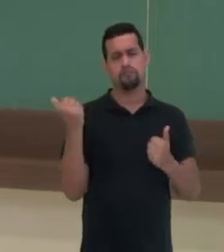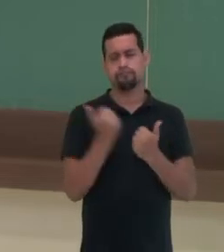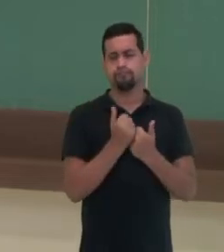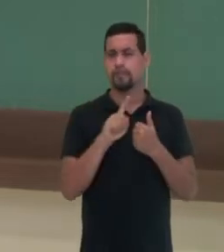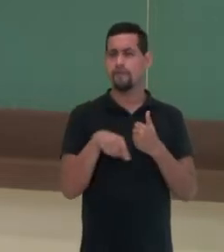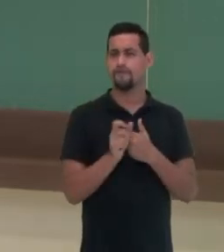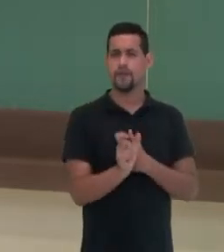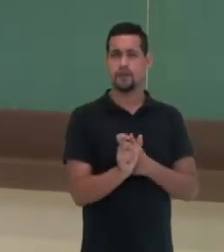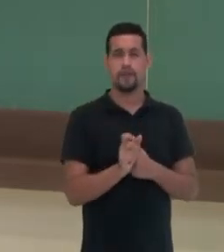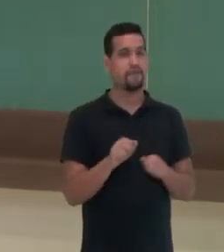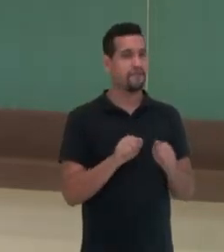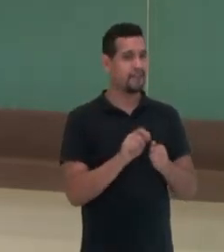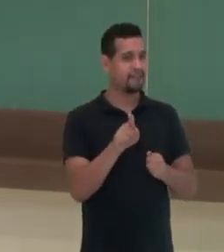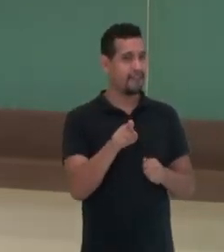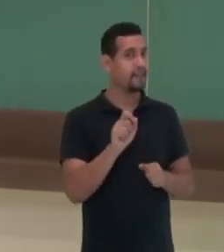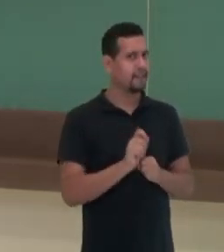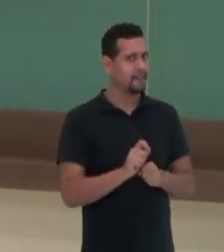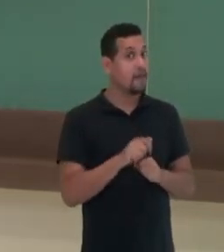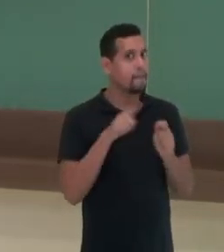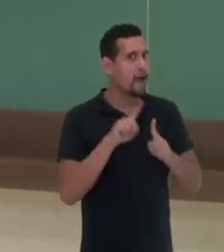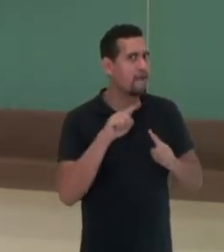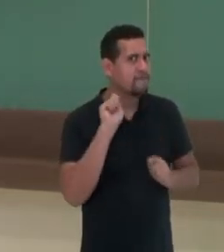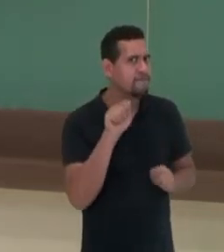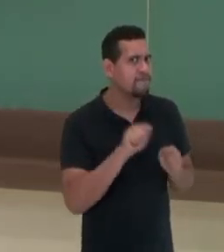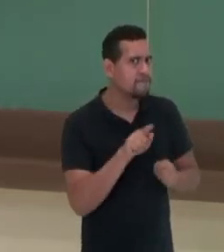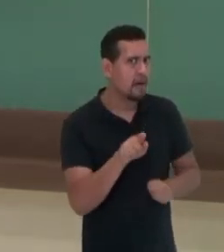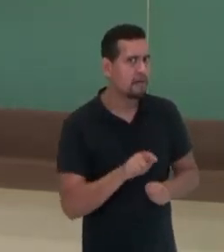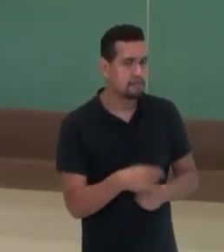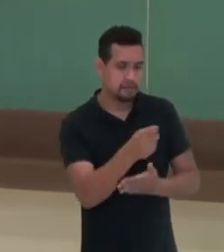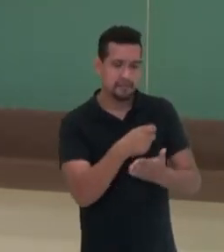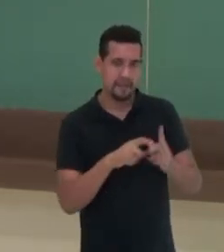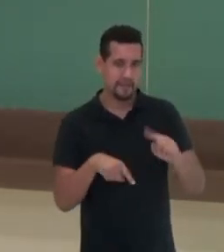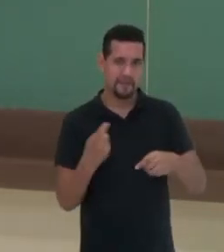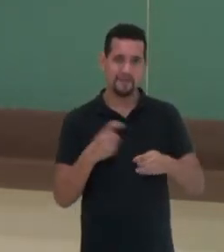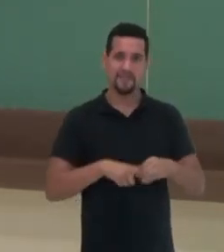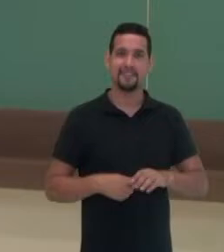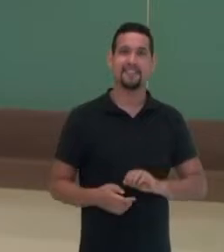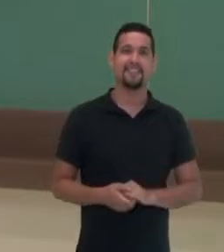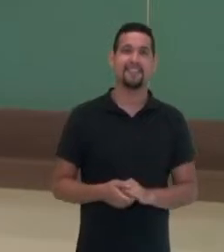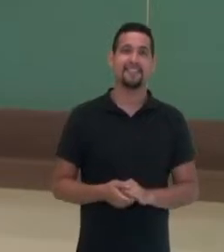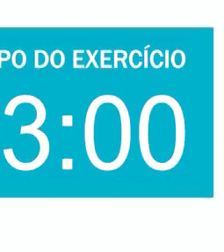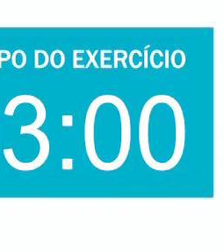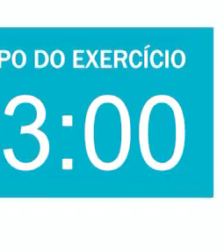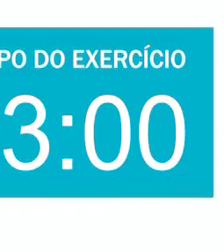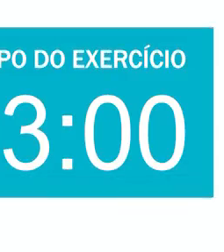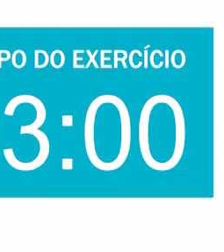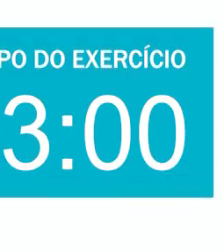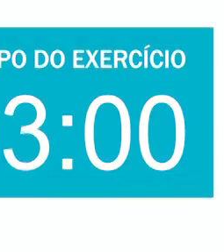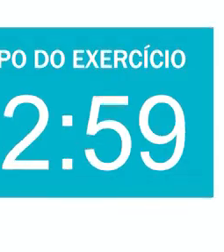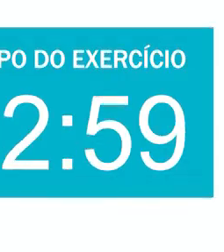na fórmula. Faz aí, mas faz, hein? Escreve aí que eu já volto.